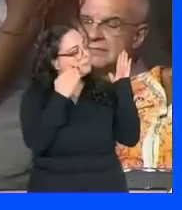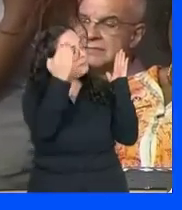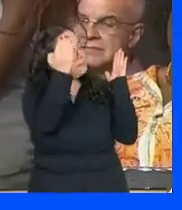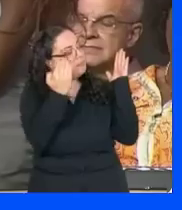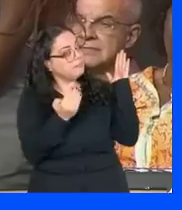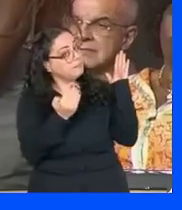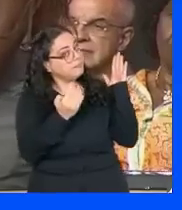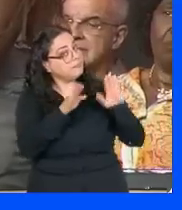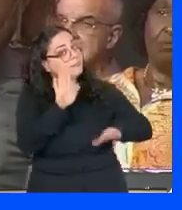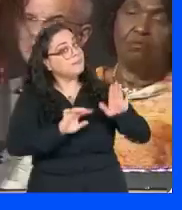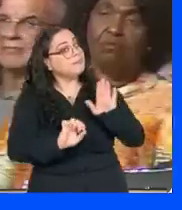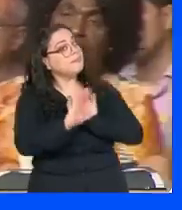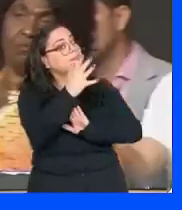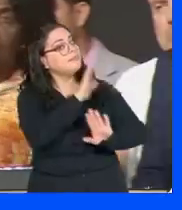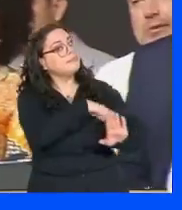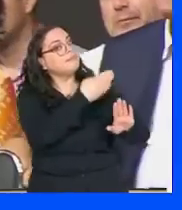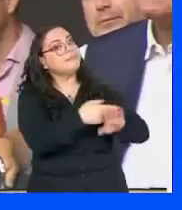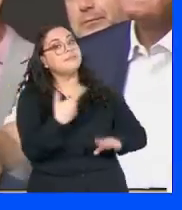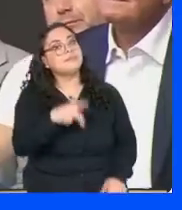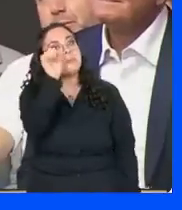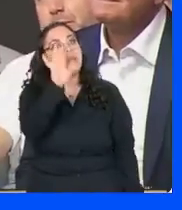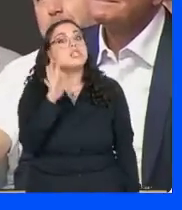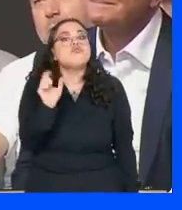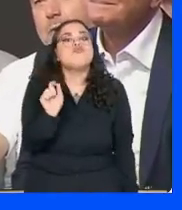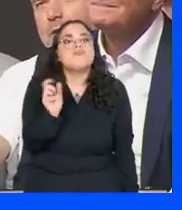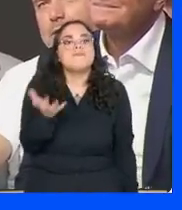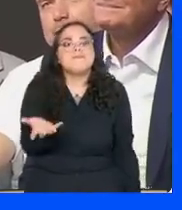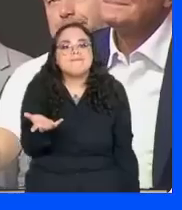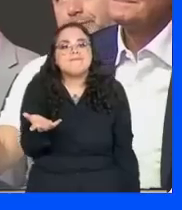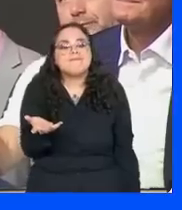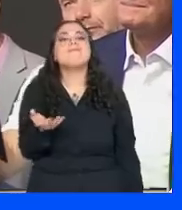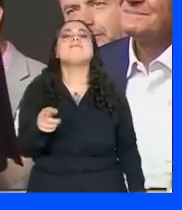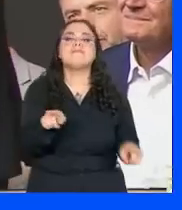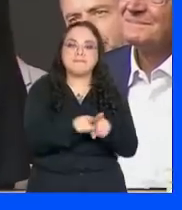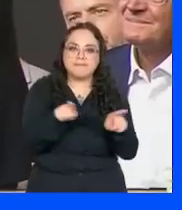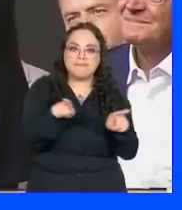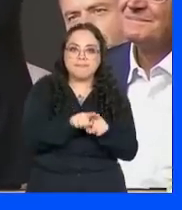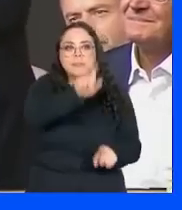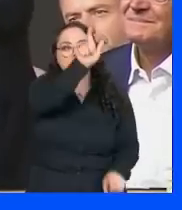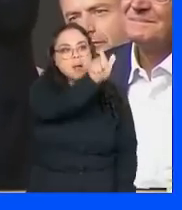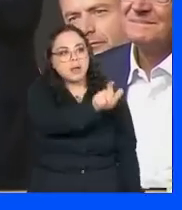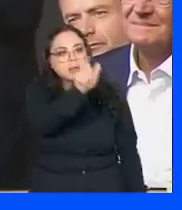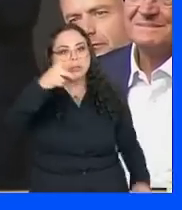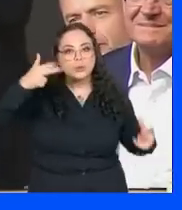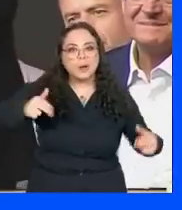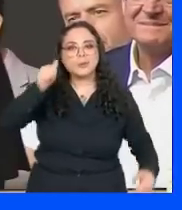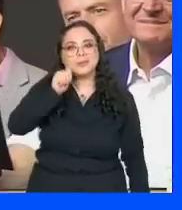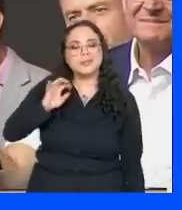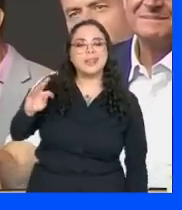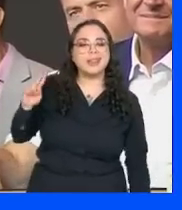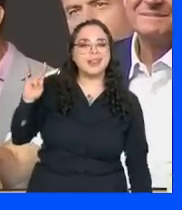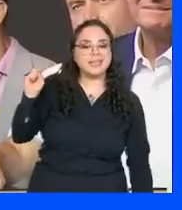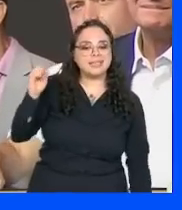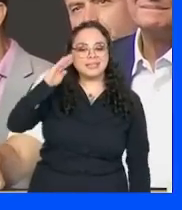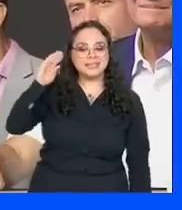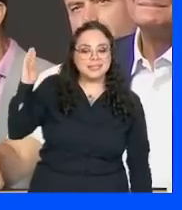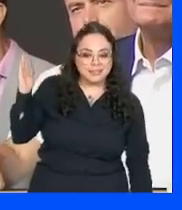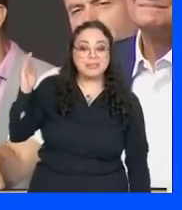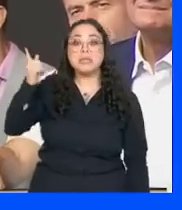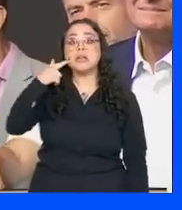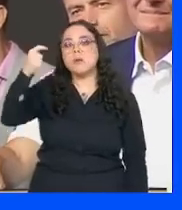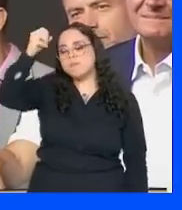Alguma coisa aconteceu nesse país. E aconteceu nesse país porque pessoas como a Thaís começam a